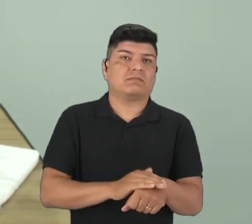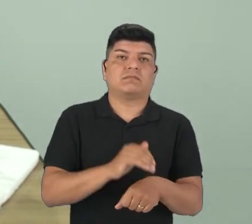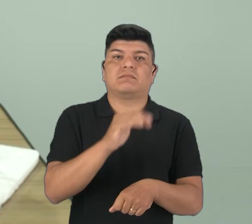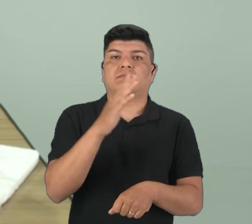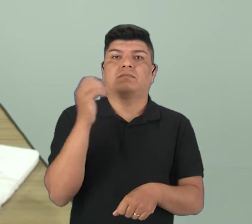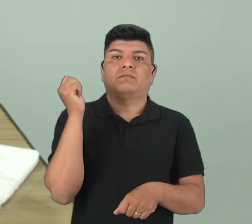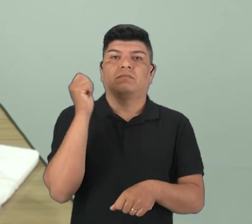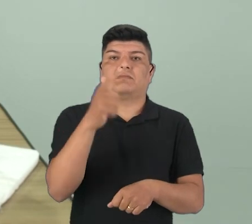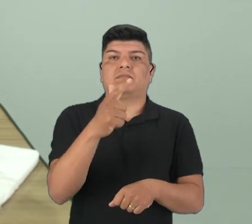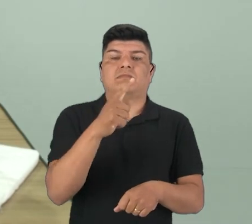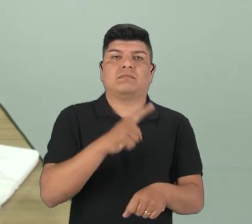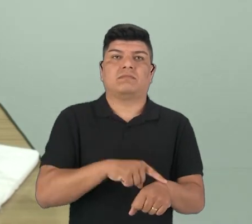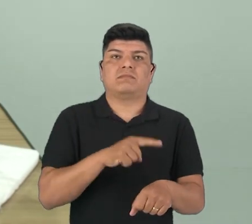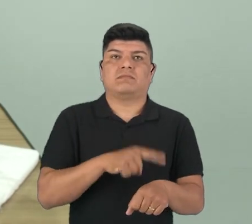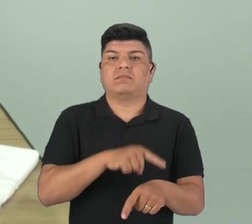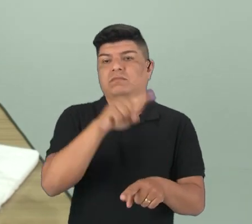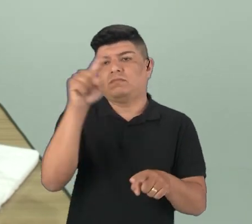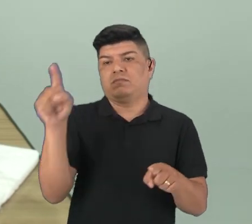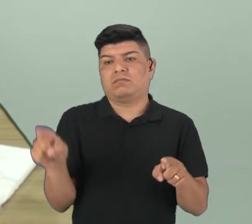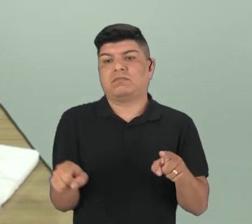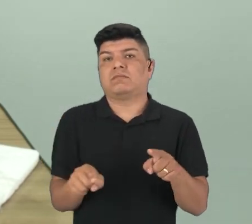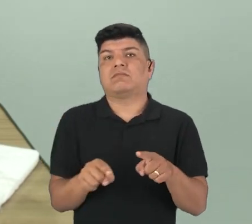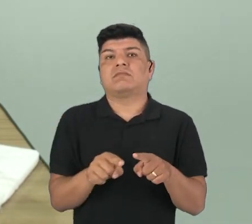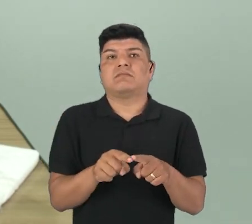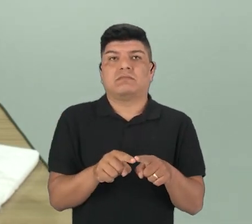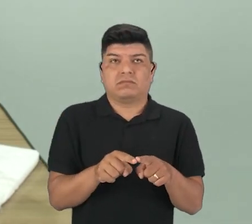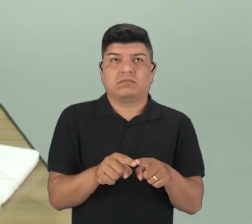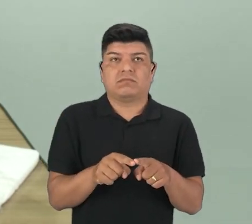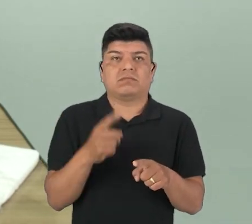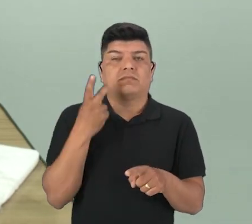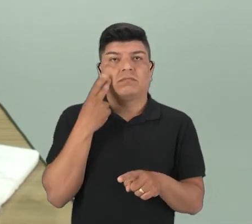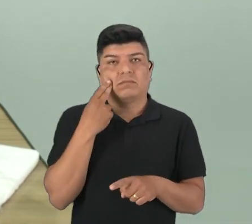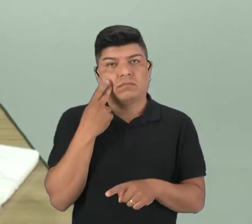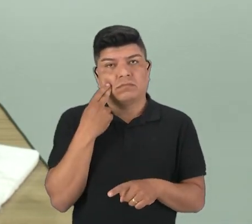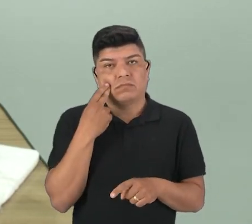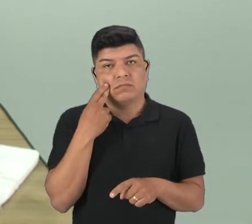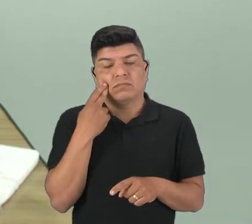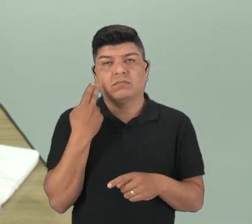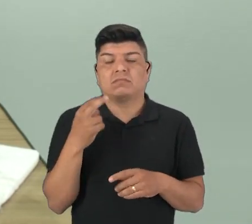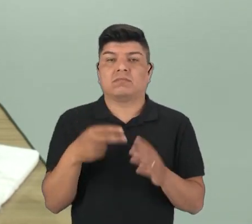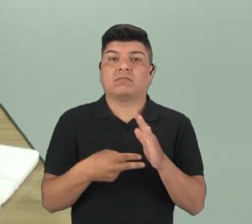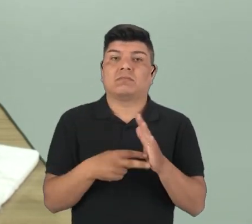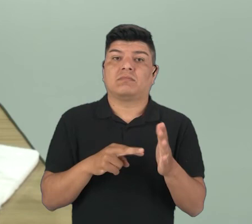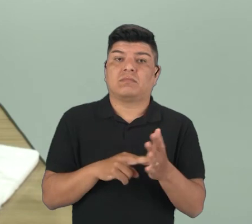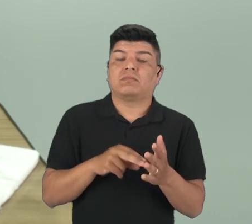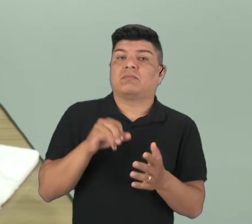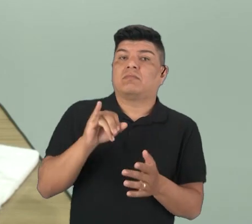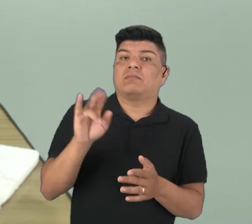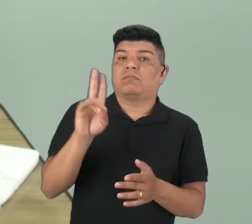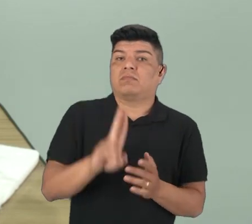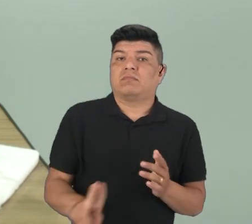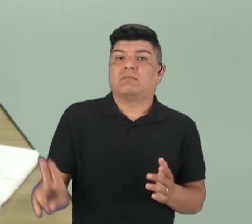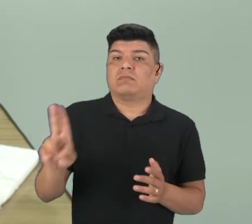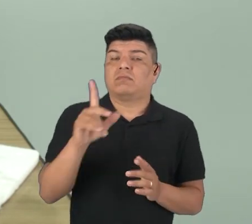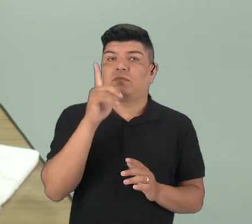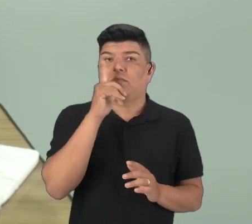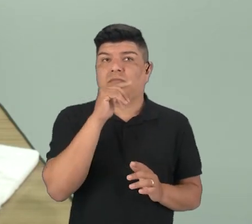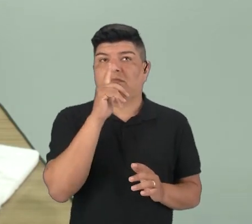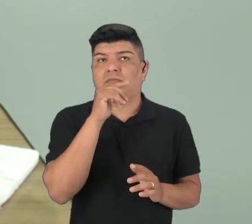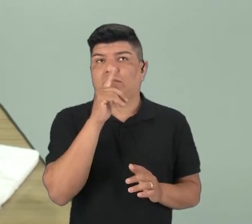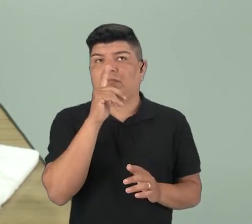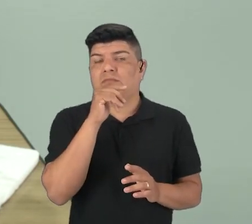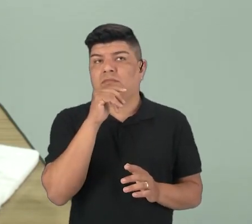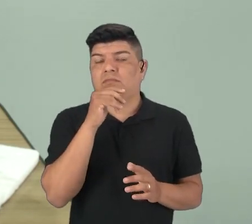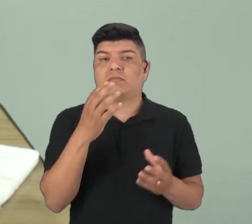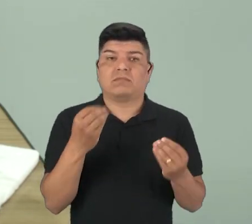do que o tempo do ciclo dela fazer naturalmente. Ou seja, se utiliza tanta água, se